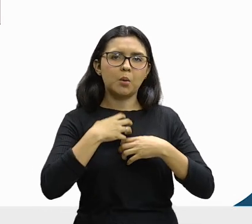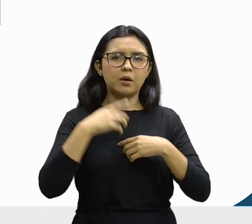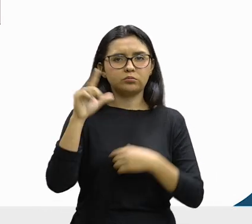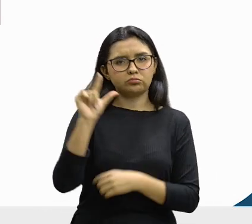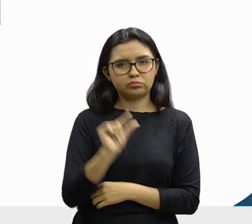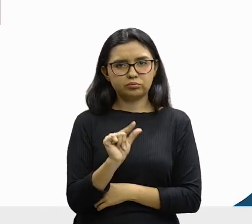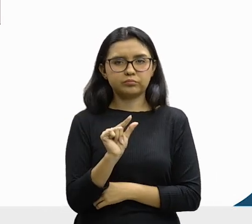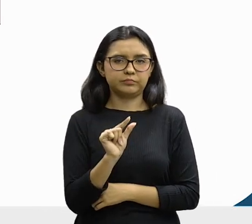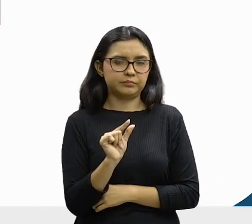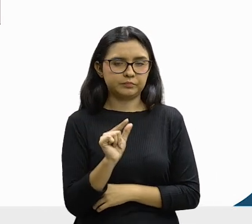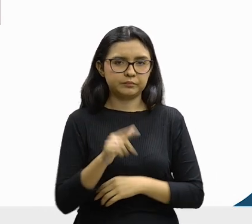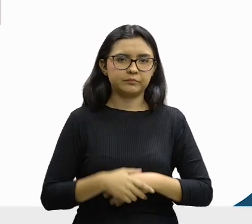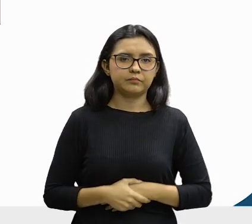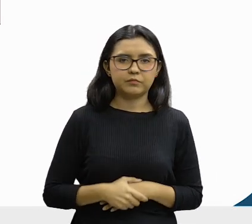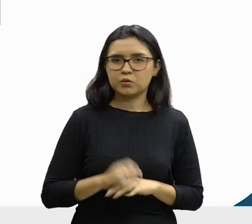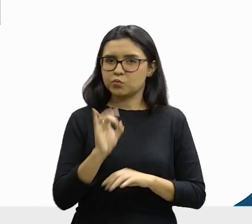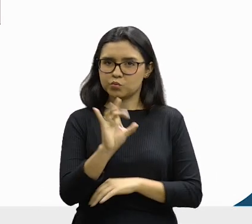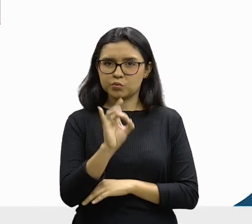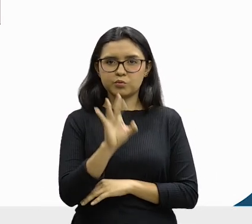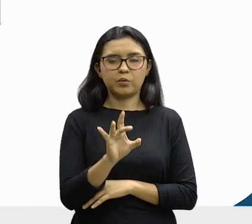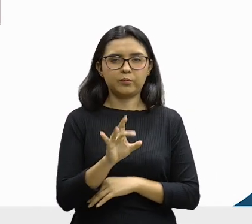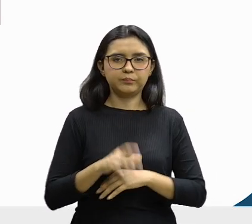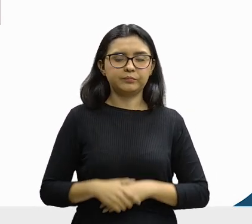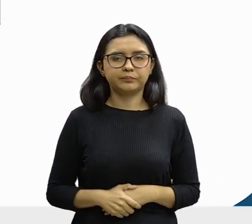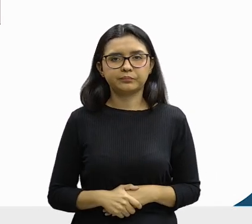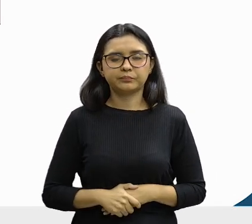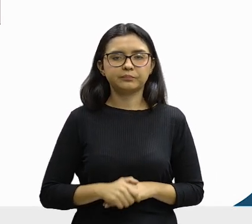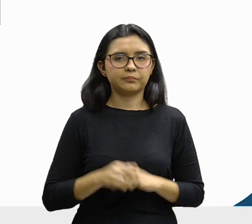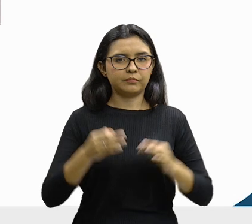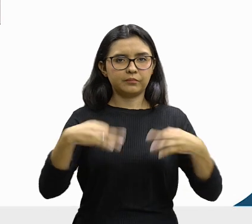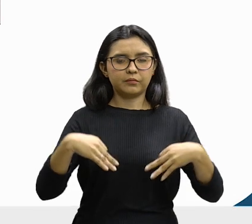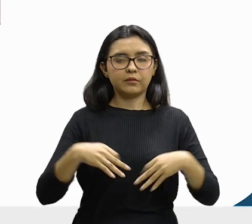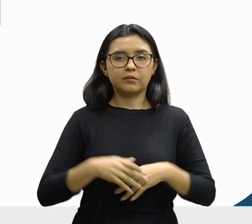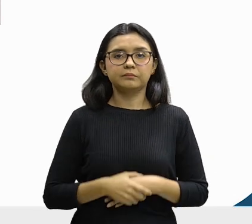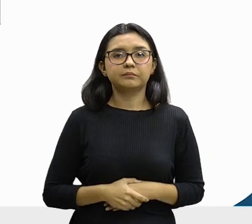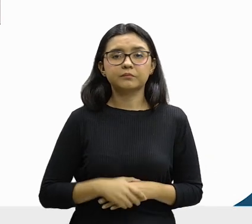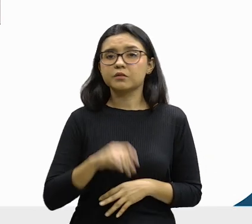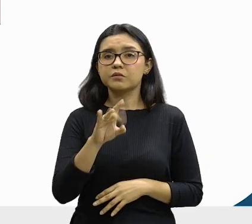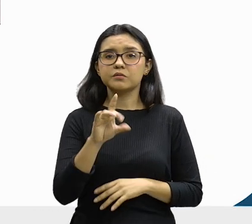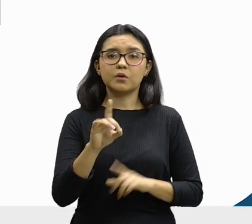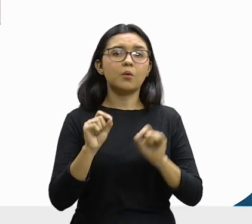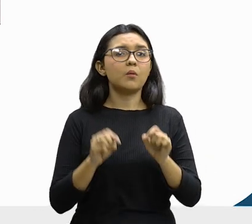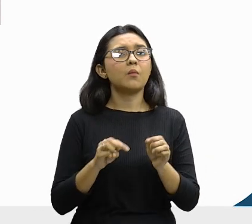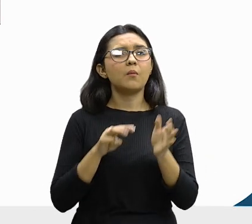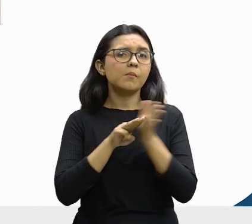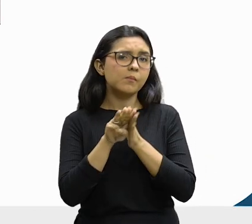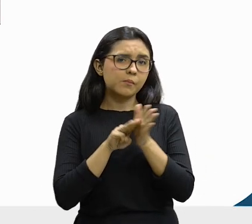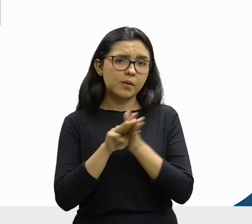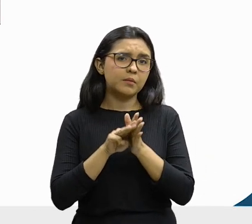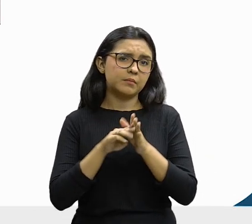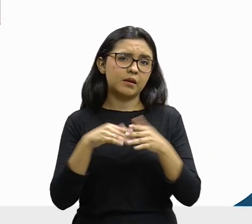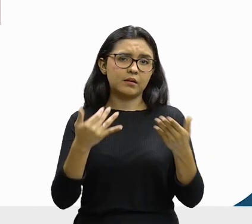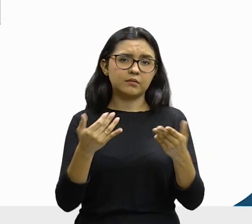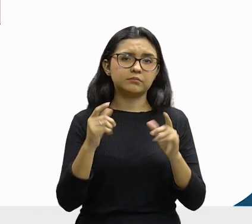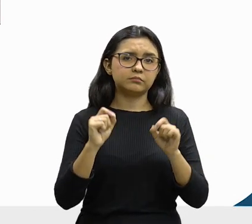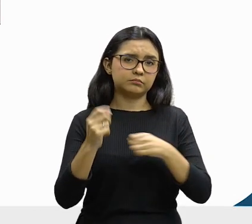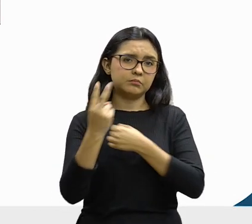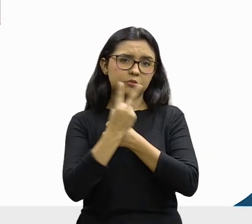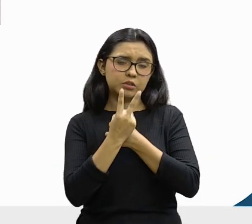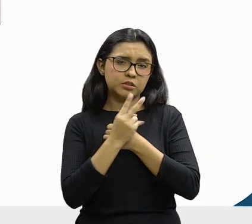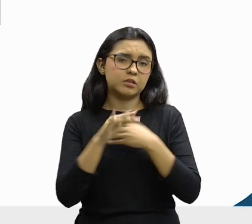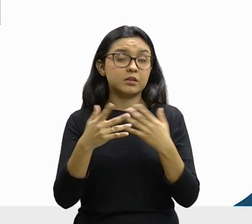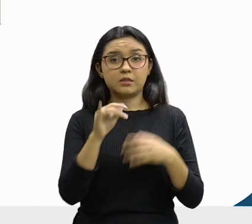não há nada que você possa fazer além, certo? Só, obviamente, os métodos preventivos, que no caso a